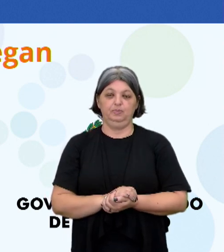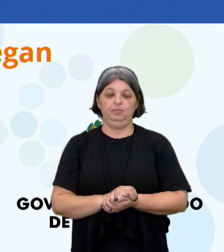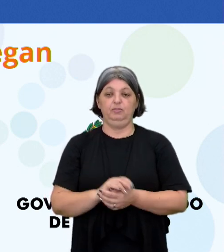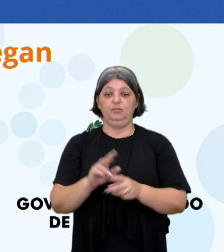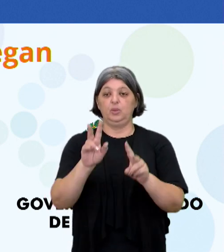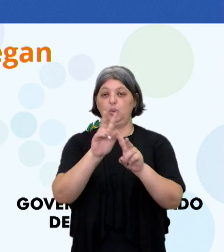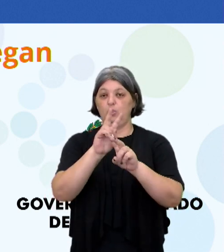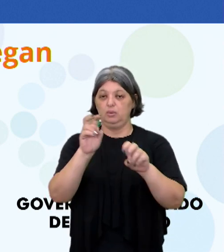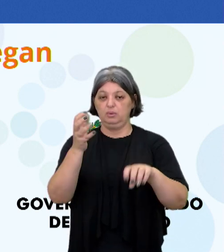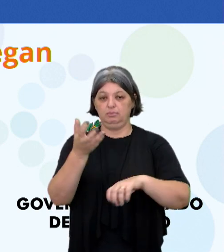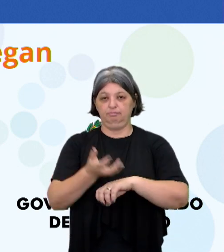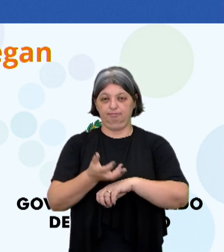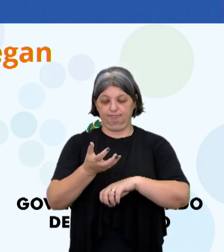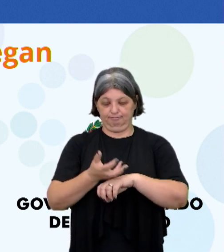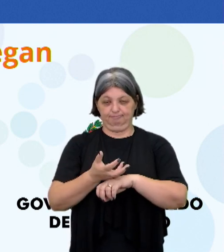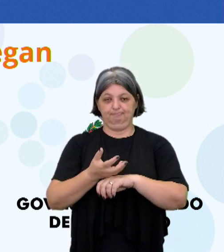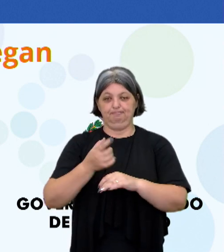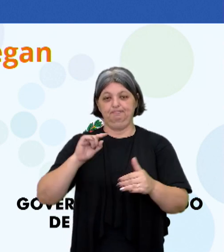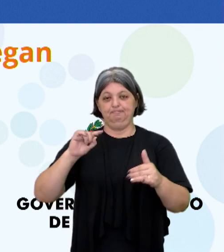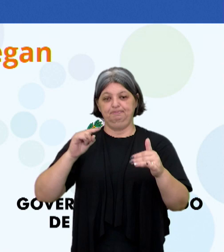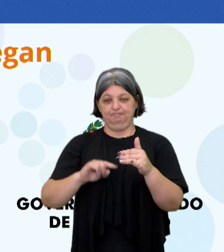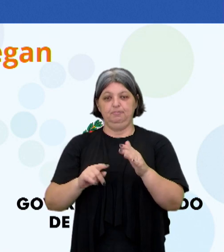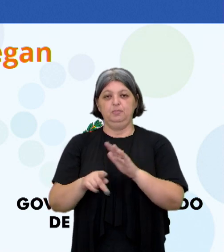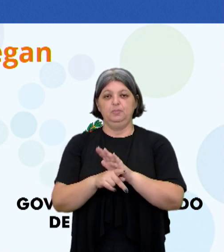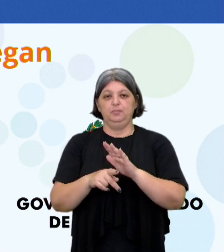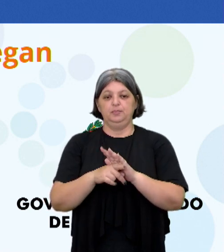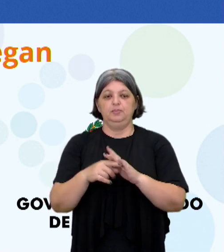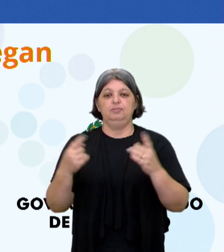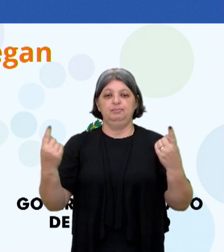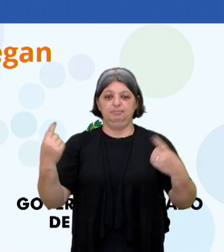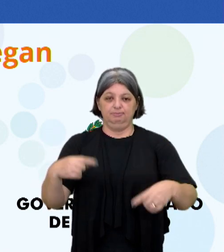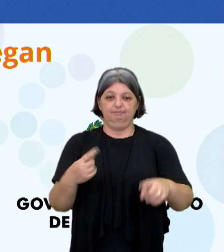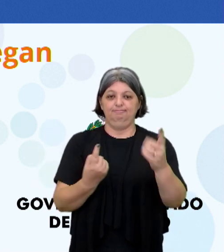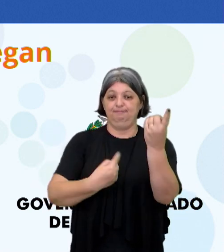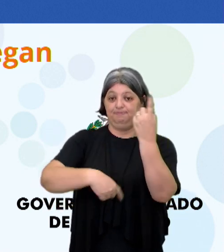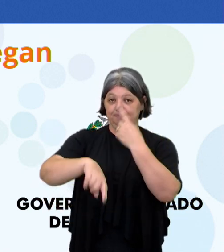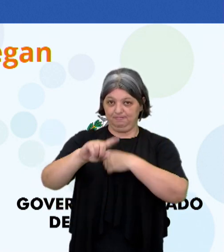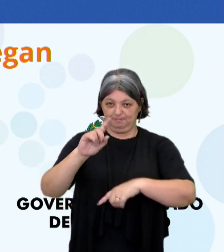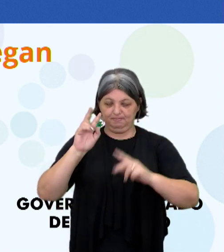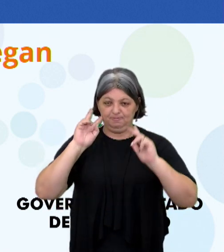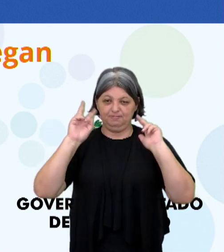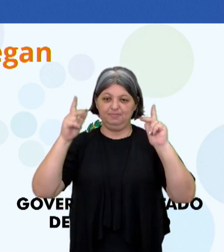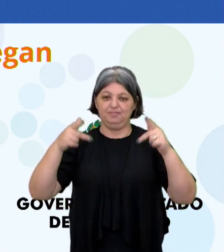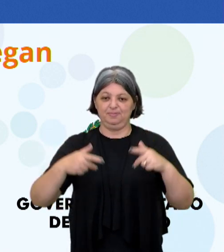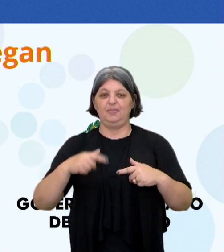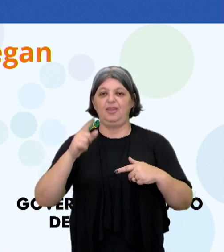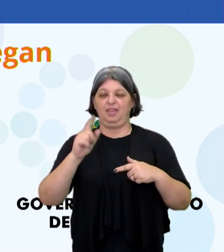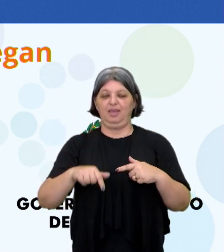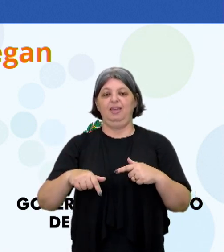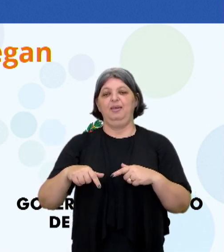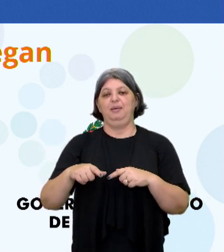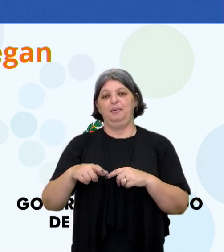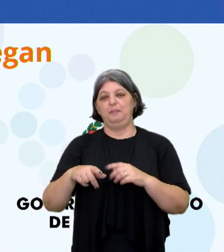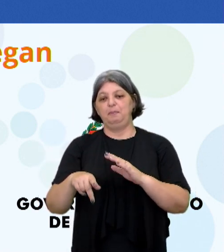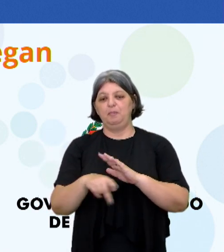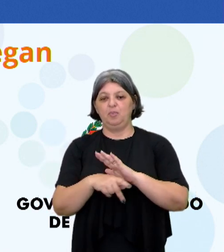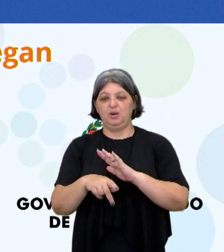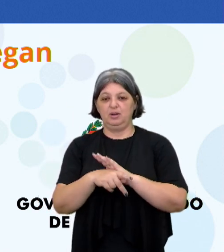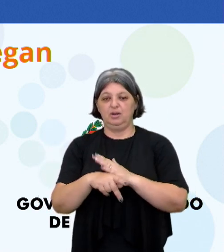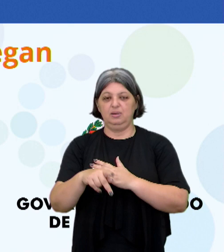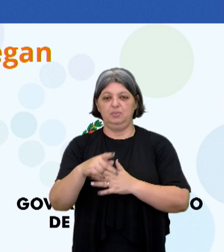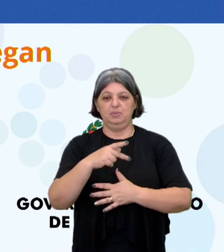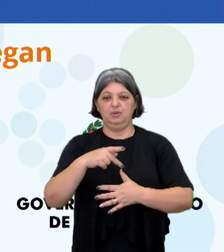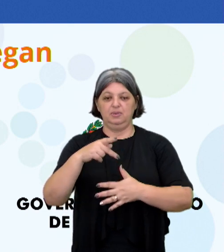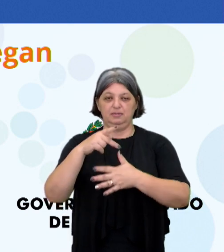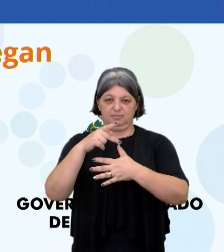faz parte do aprofundamento Superar Desafios Ad-Humanas, o aprofundamento do nosso coração, que vocês escolheram aí na